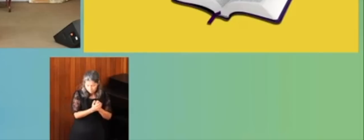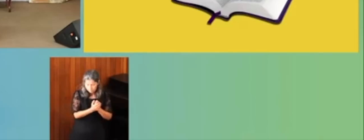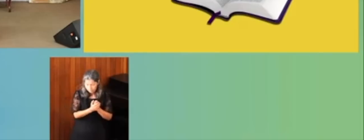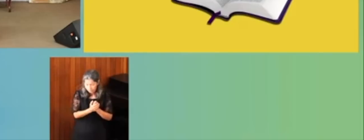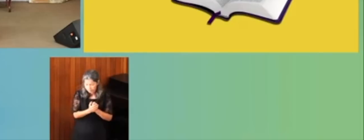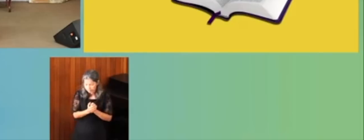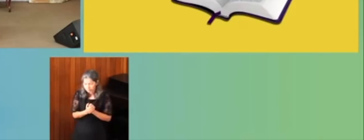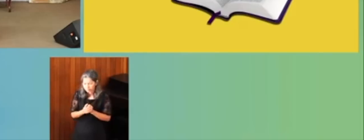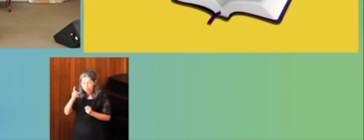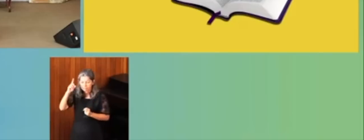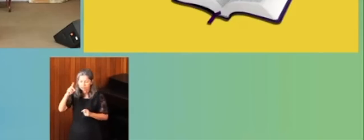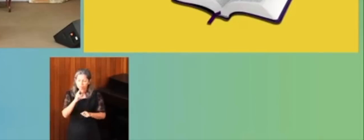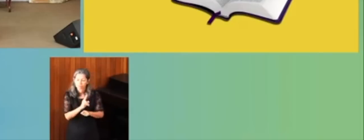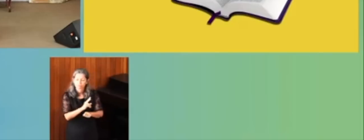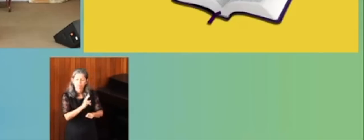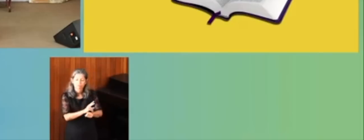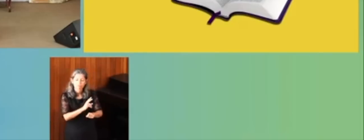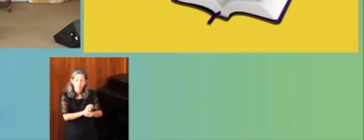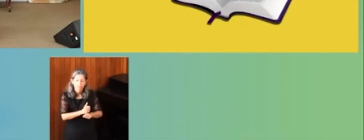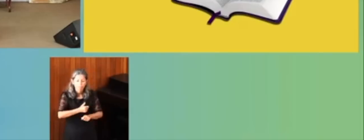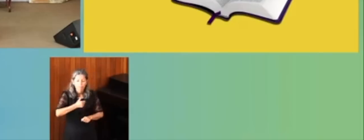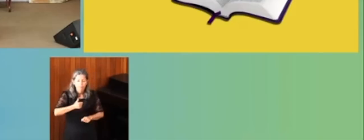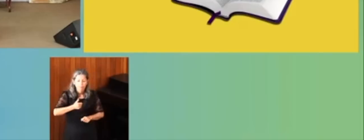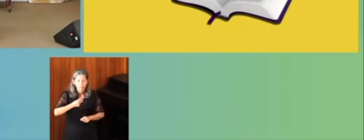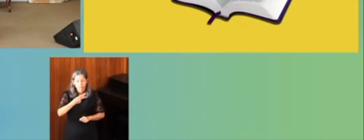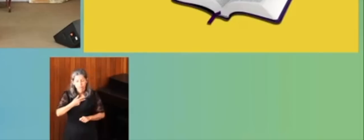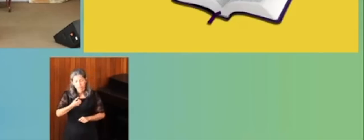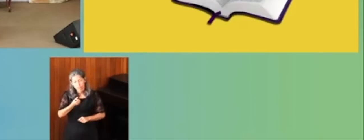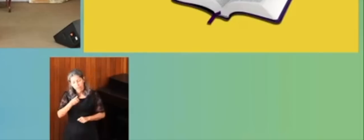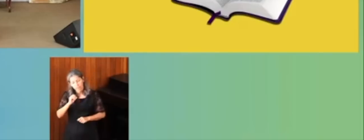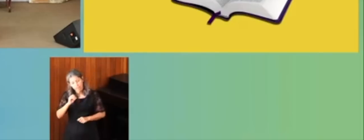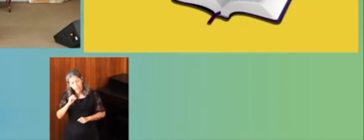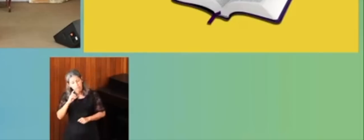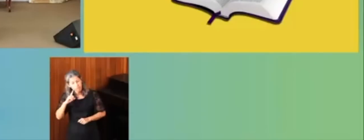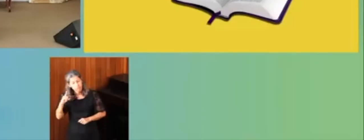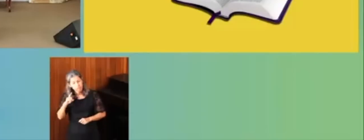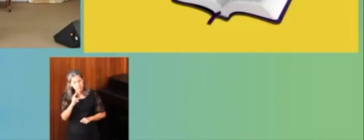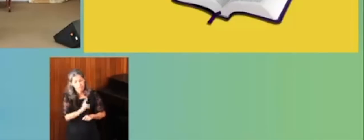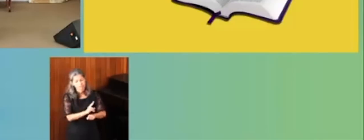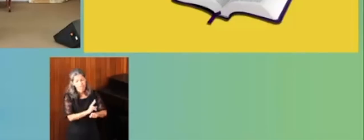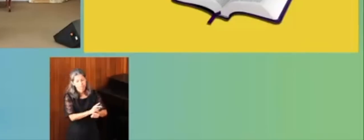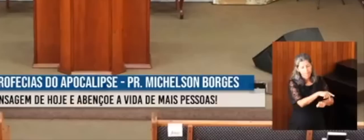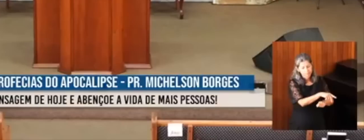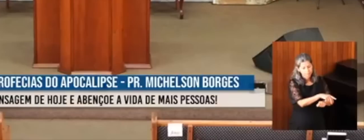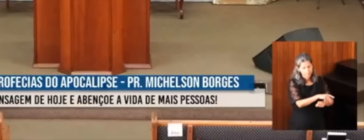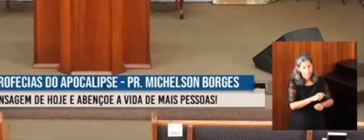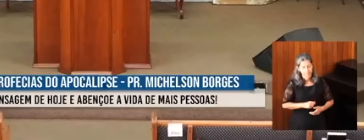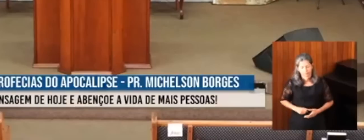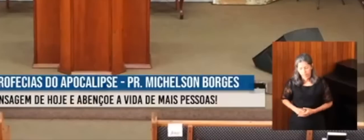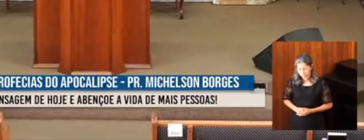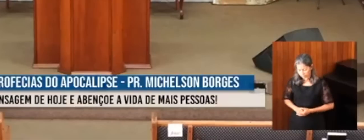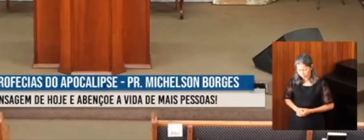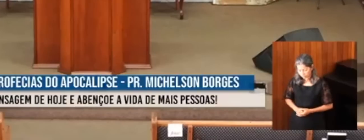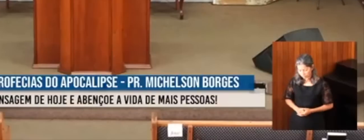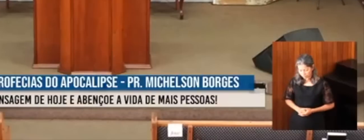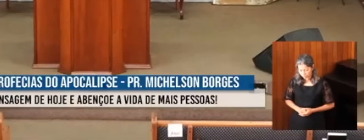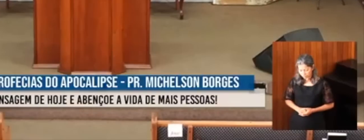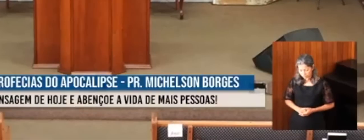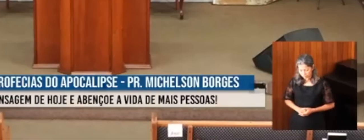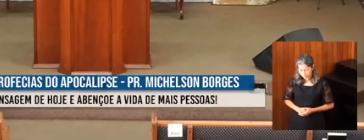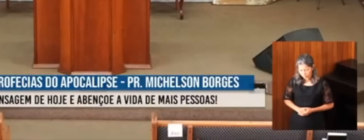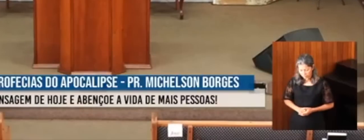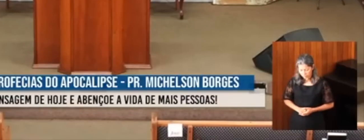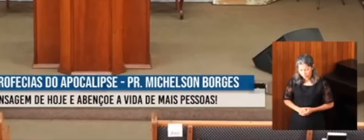dias. O mesmo período, perceba, em que as testemunhas do capítulo 11 tinham que profetizar vestidas de saco. Um período